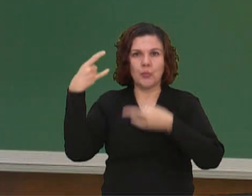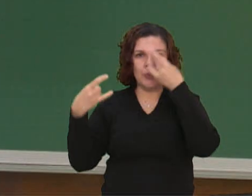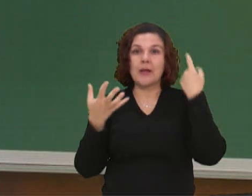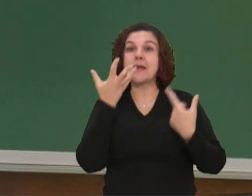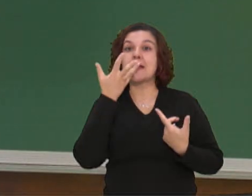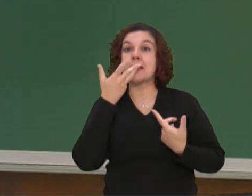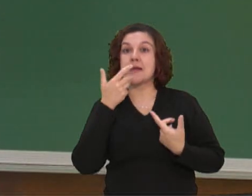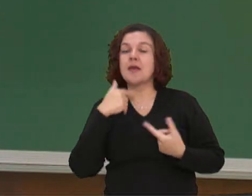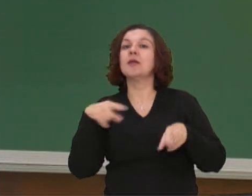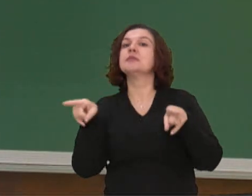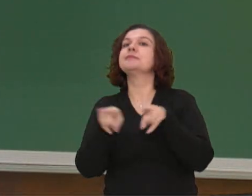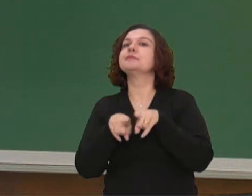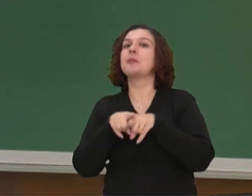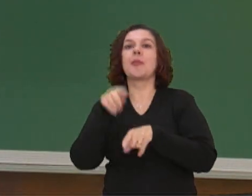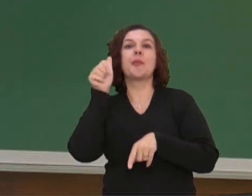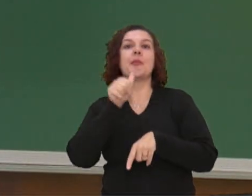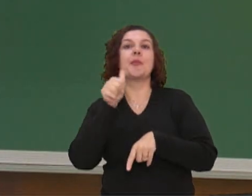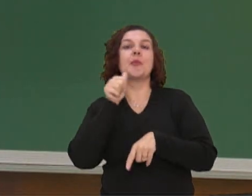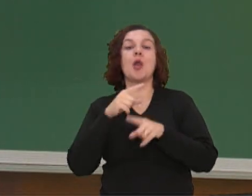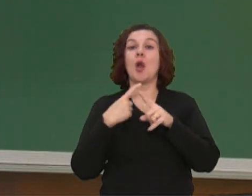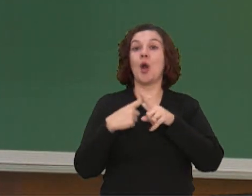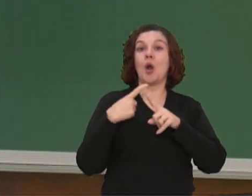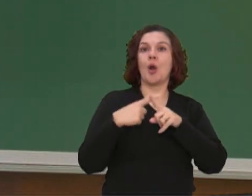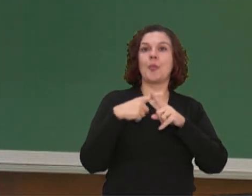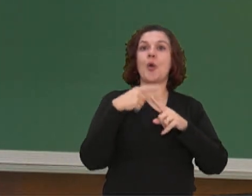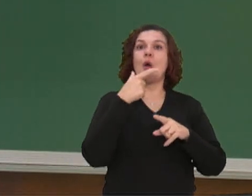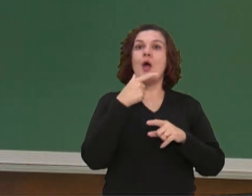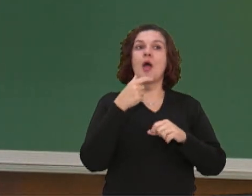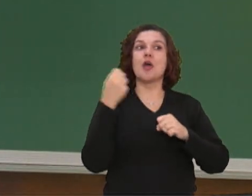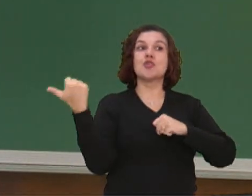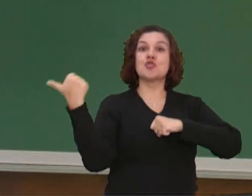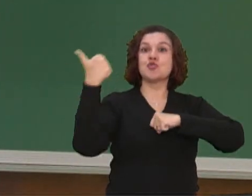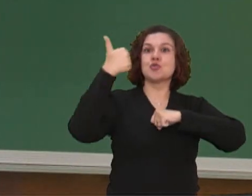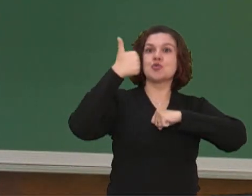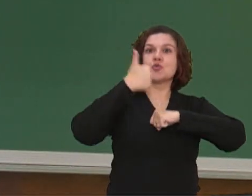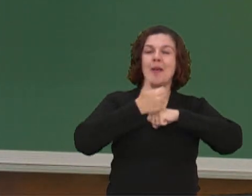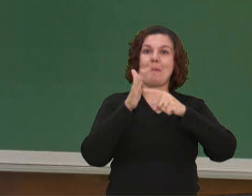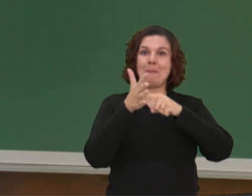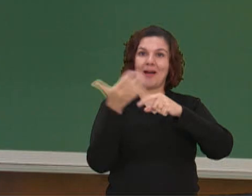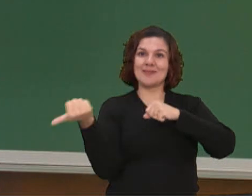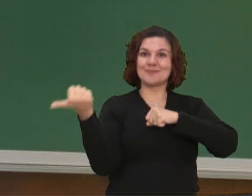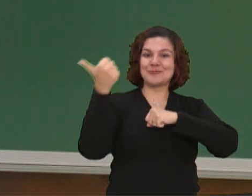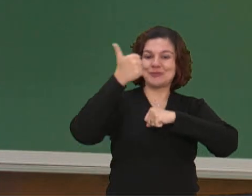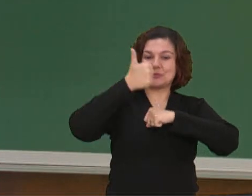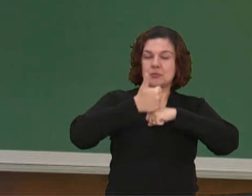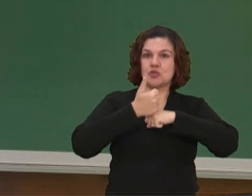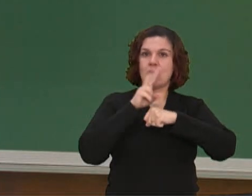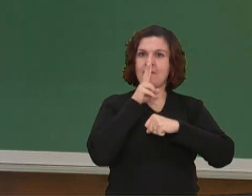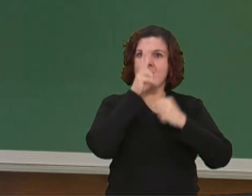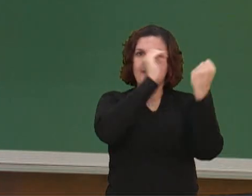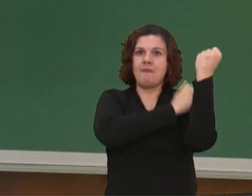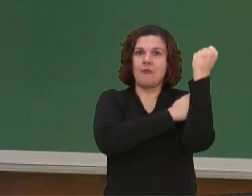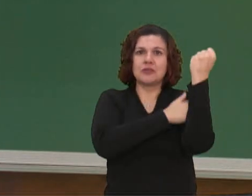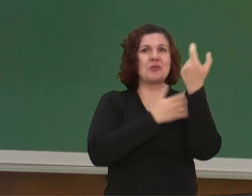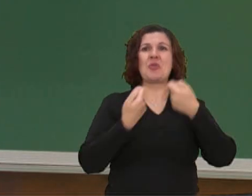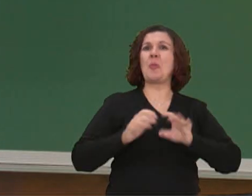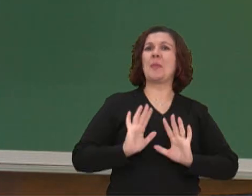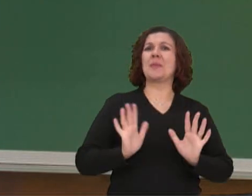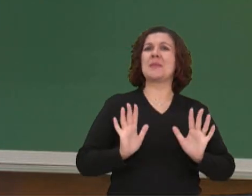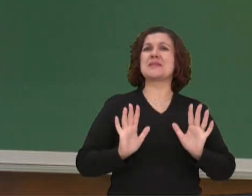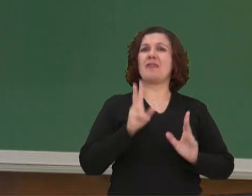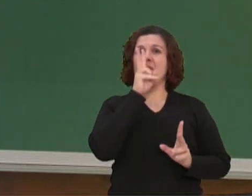feminina, principalmente por quê? Porque as máquinas substituíam a força humana. Então, neste caso,